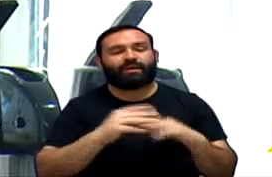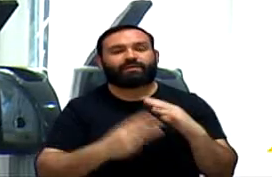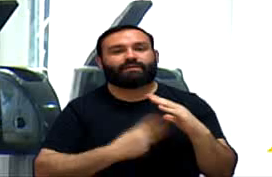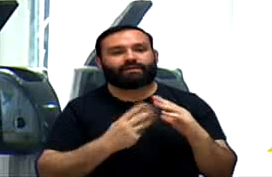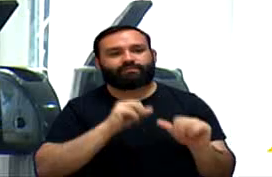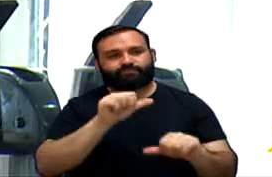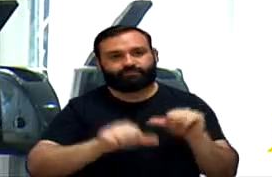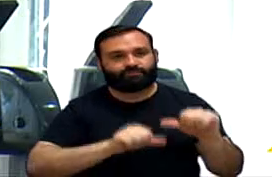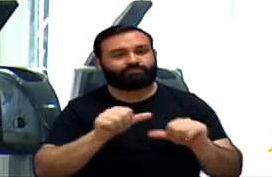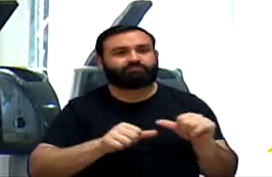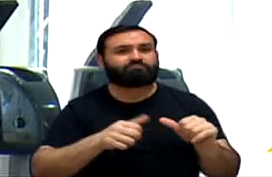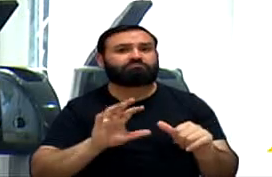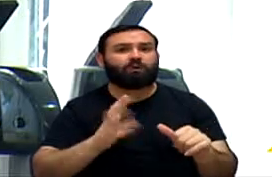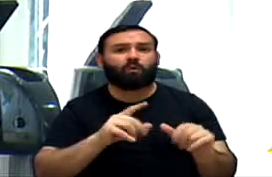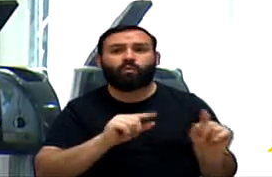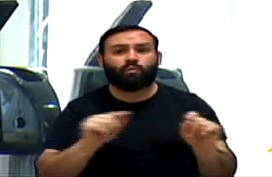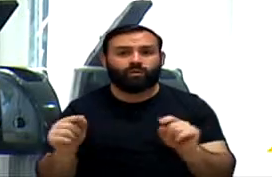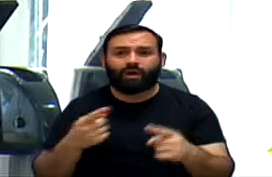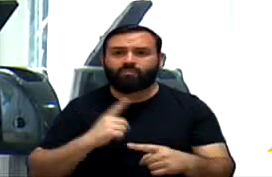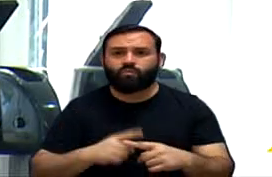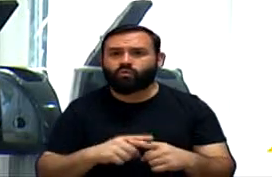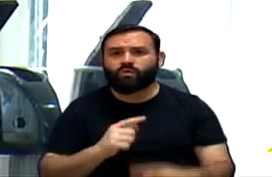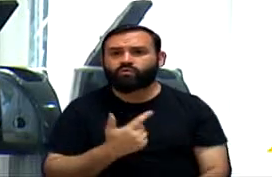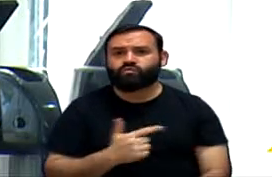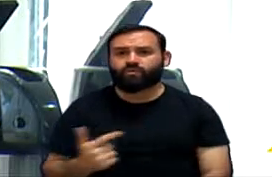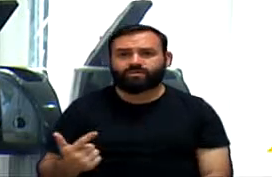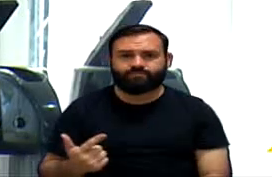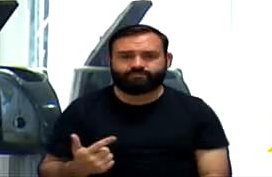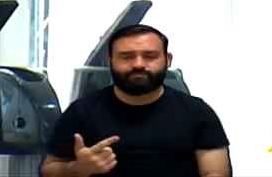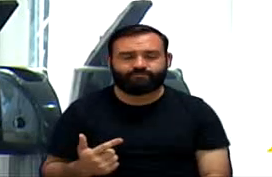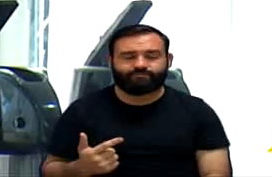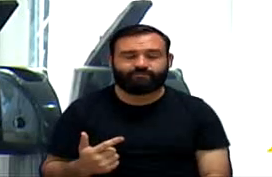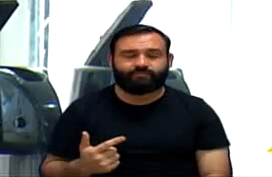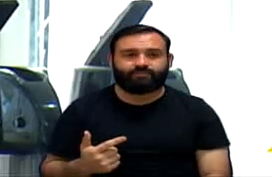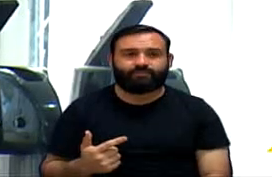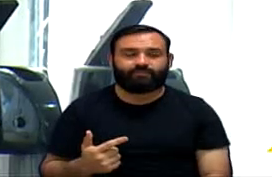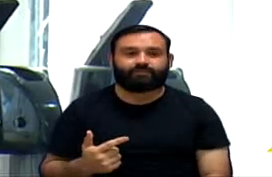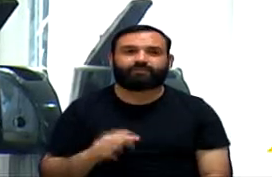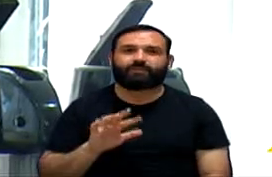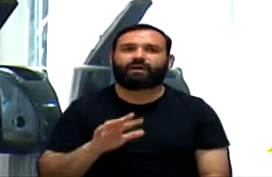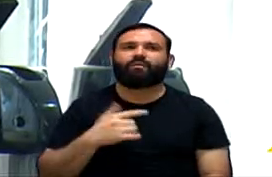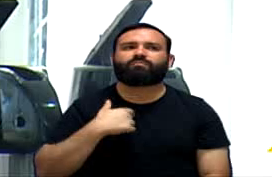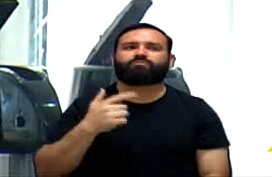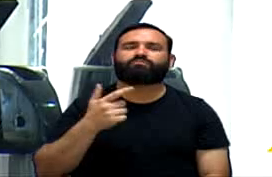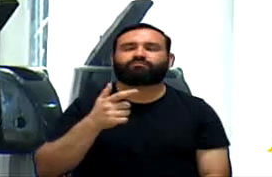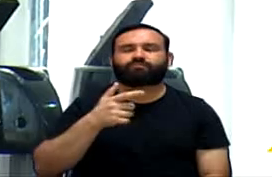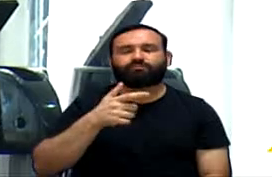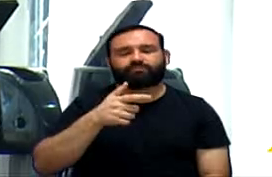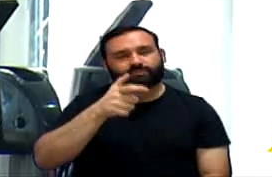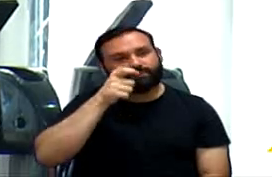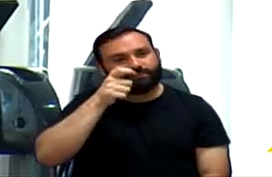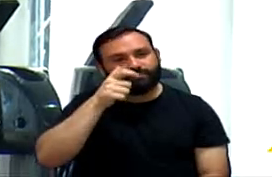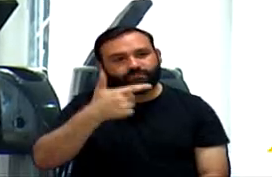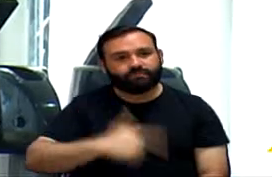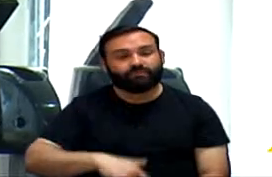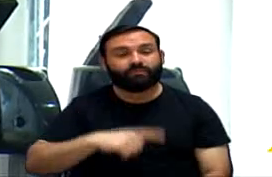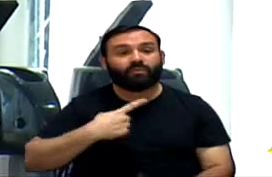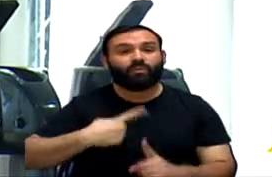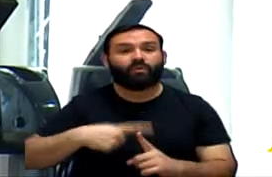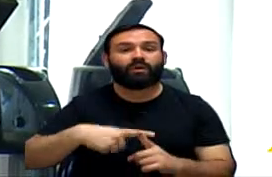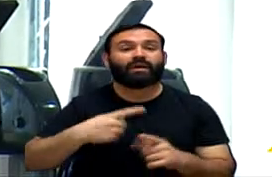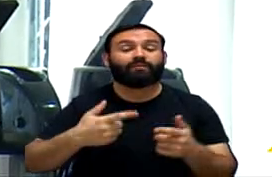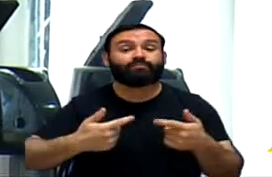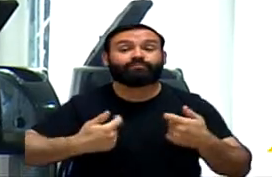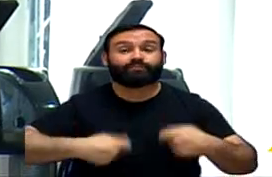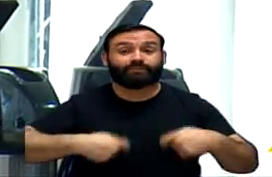troca o que que acontece por que que não tá sendo feita então eu faço essa observação vereador em virtude aí